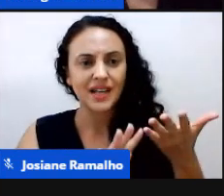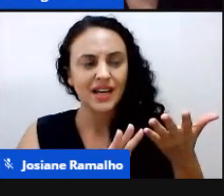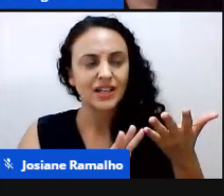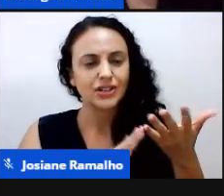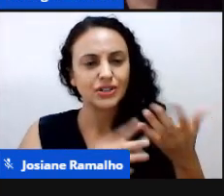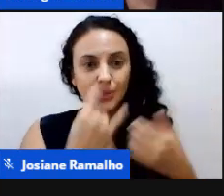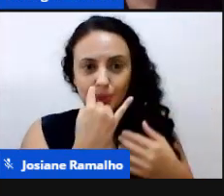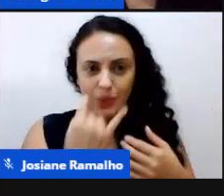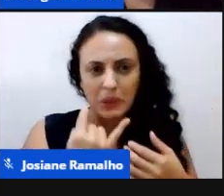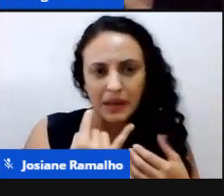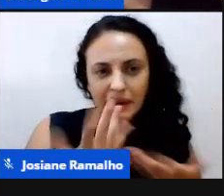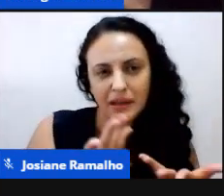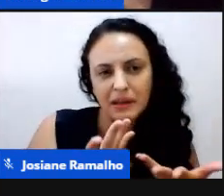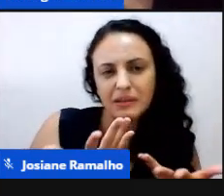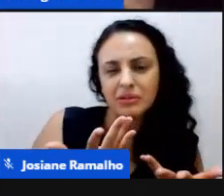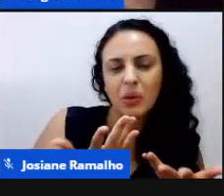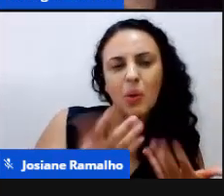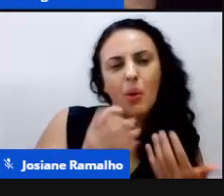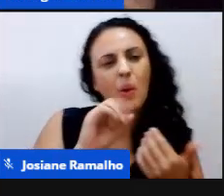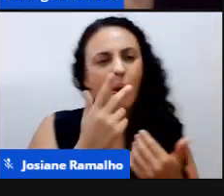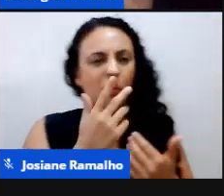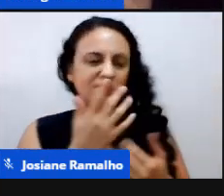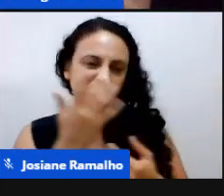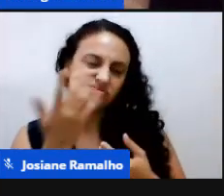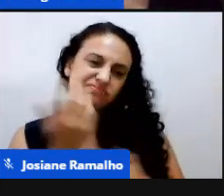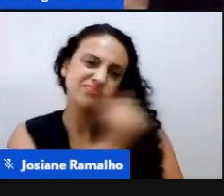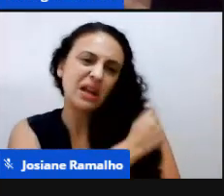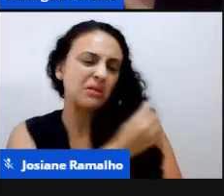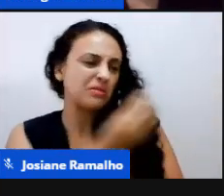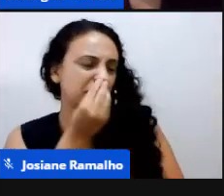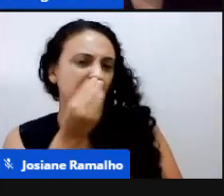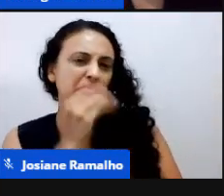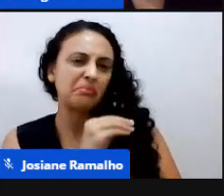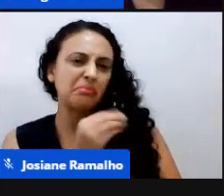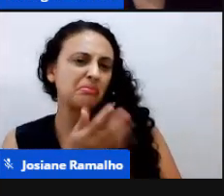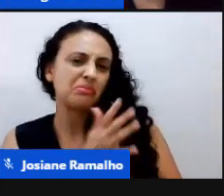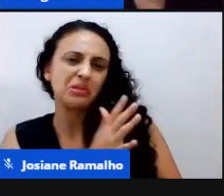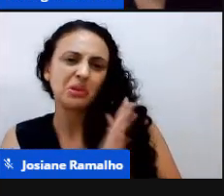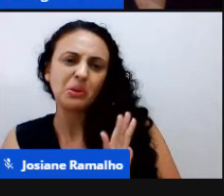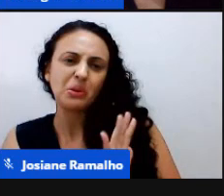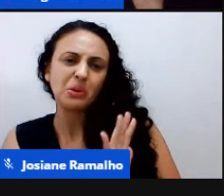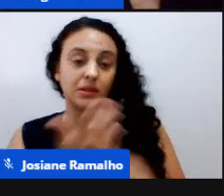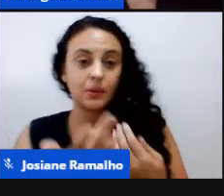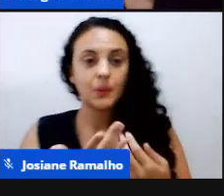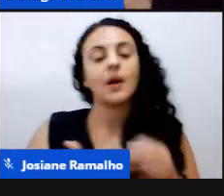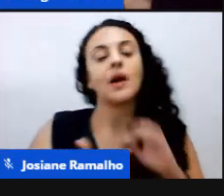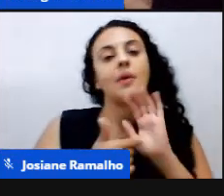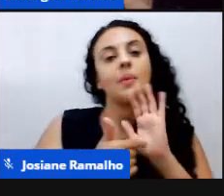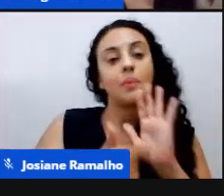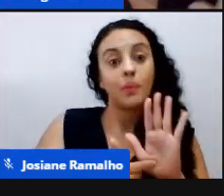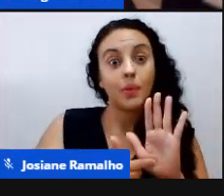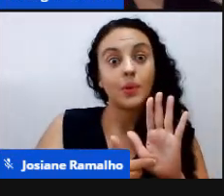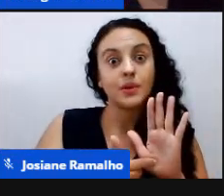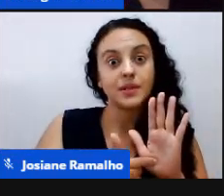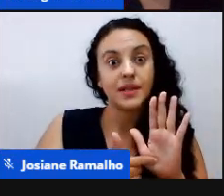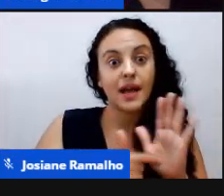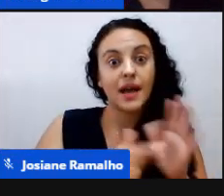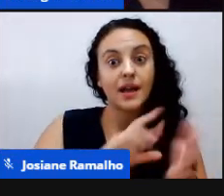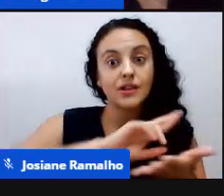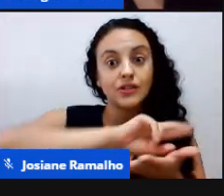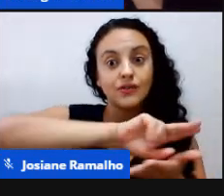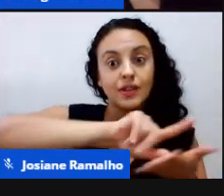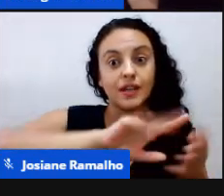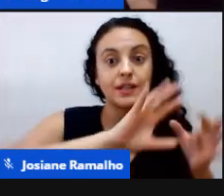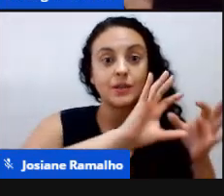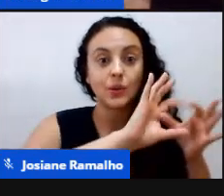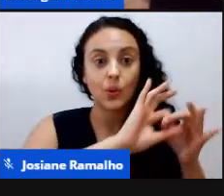pensamos assim: vamos trazer diferentes atuações em diferentes contextos. Mas aquele professor dá